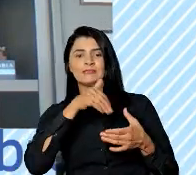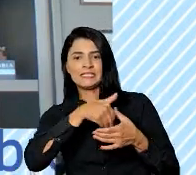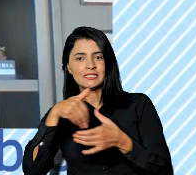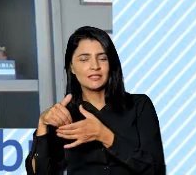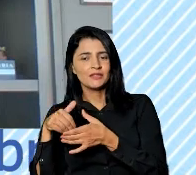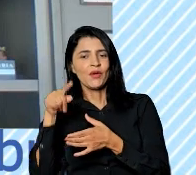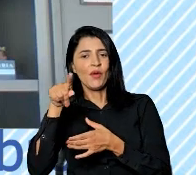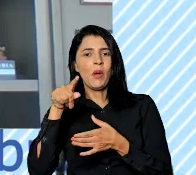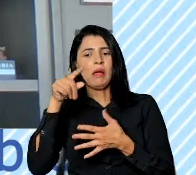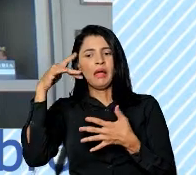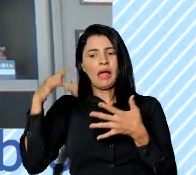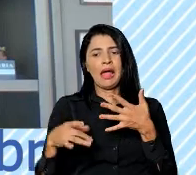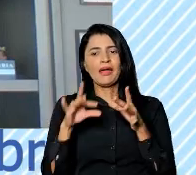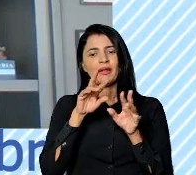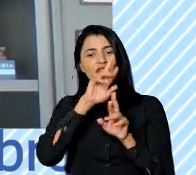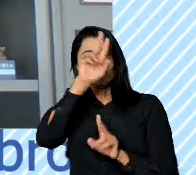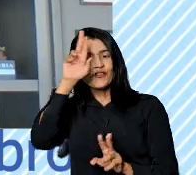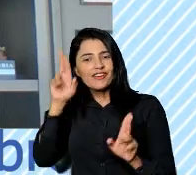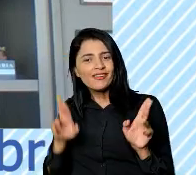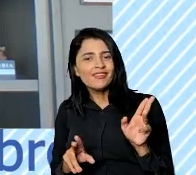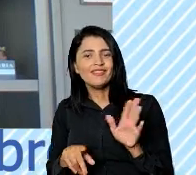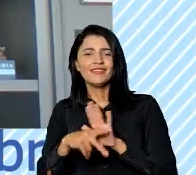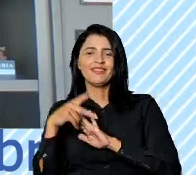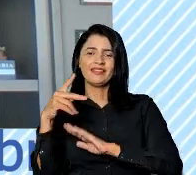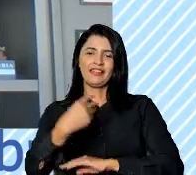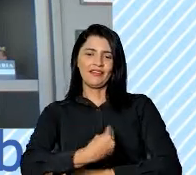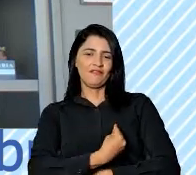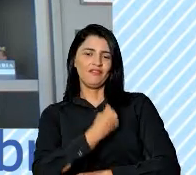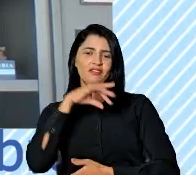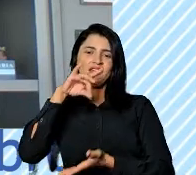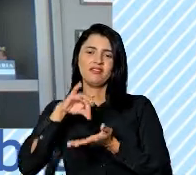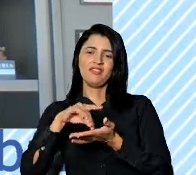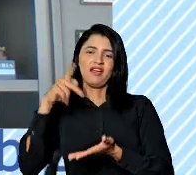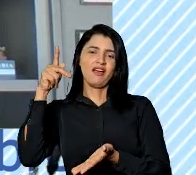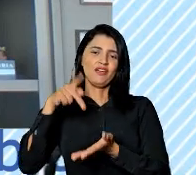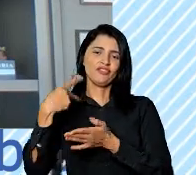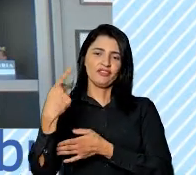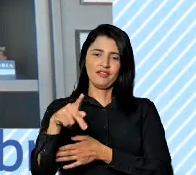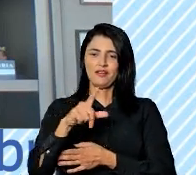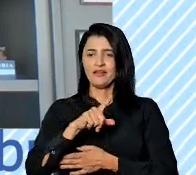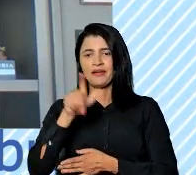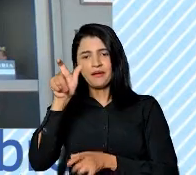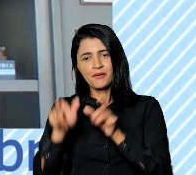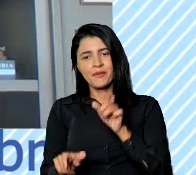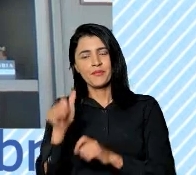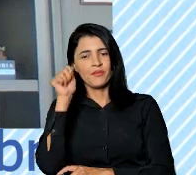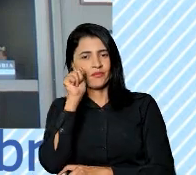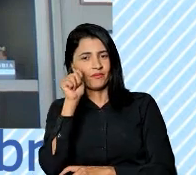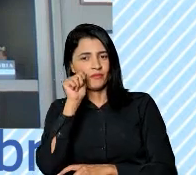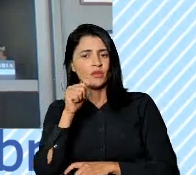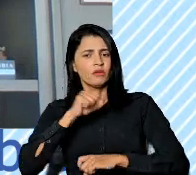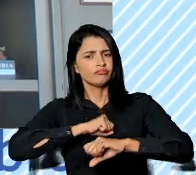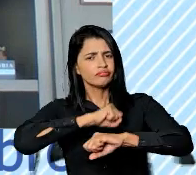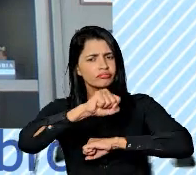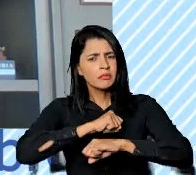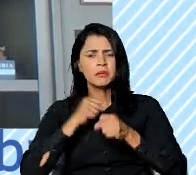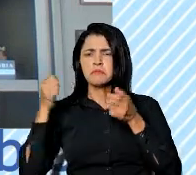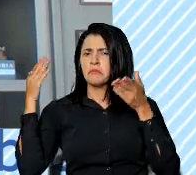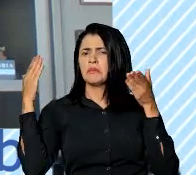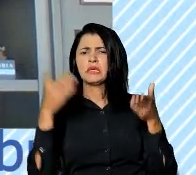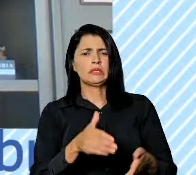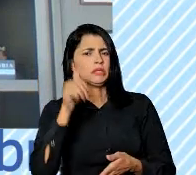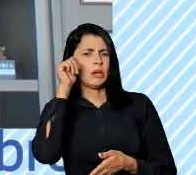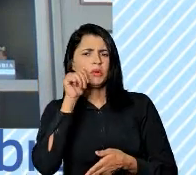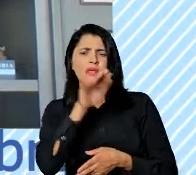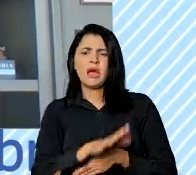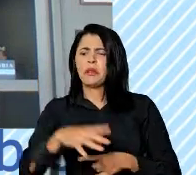aquelas particularidades que envolvem a vida e a realidade daquelas mulheres. Então, quando nós debatemos a participação das mulheres na política, os